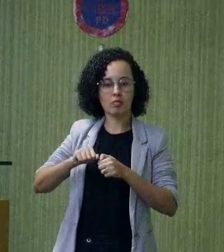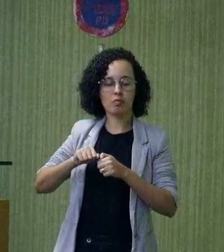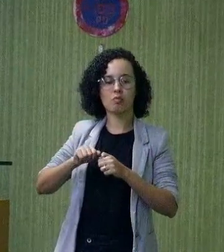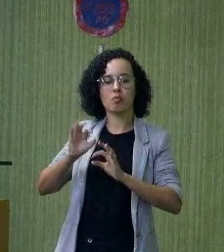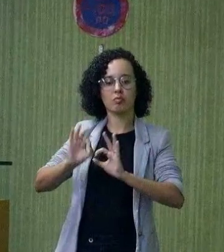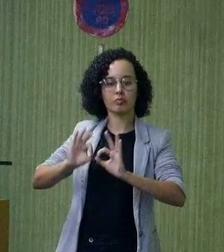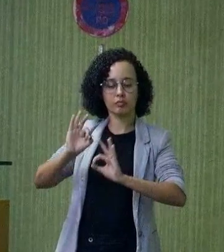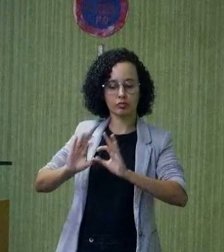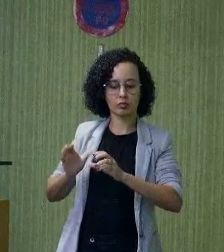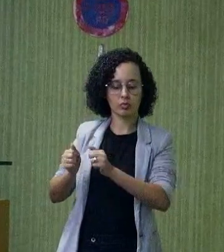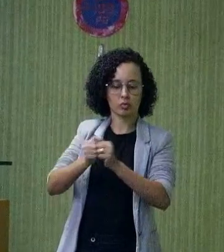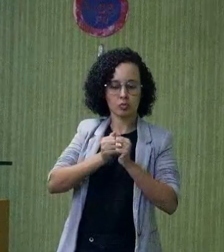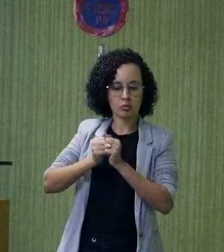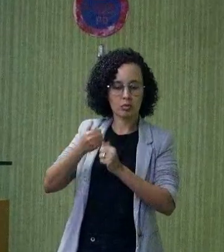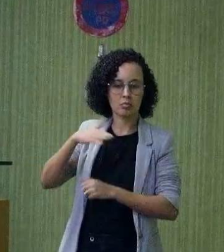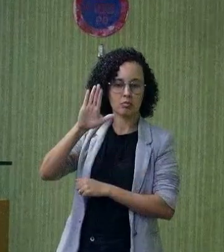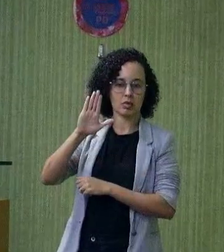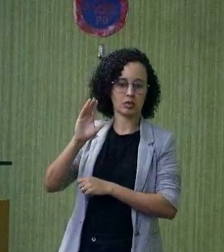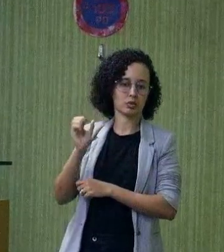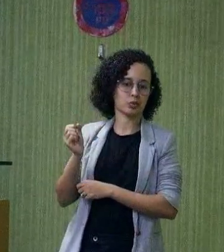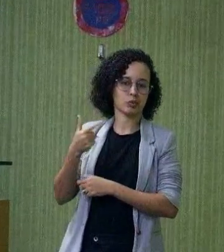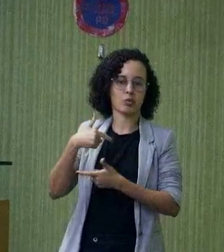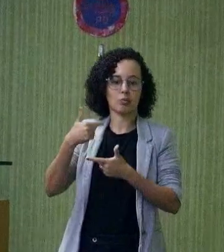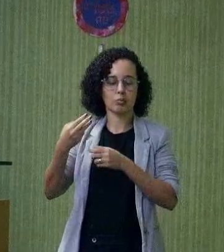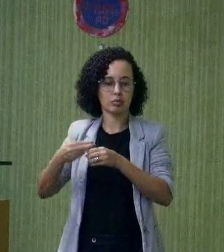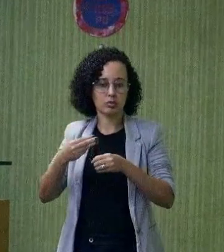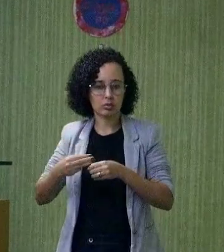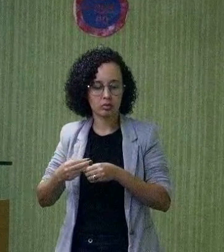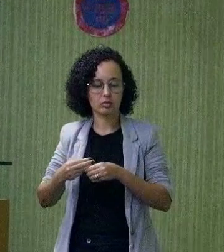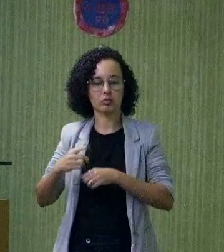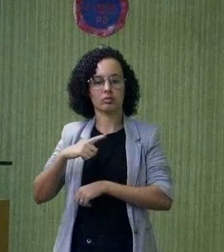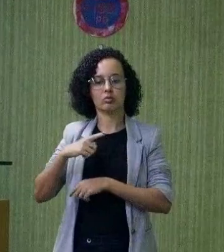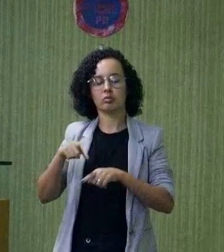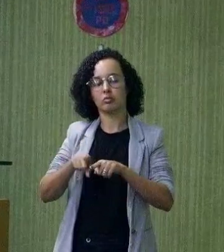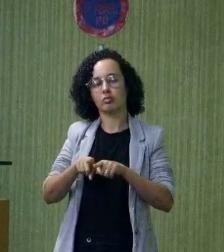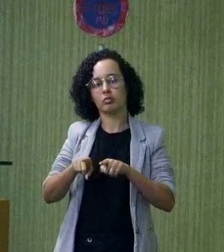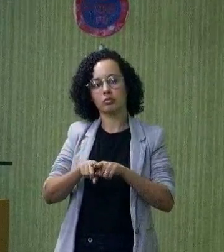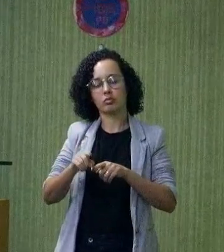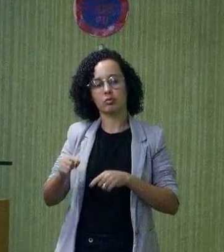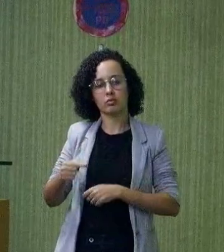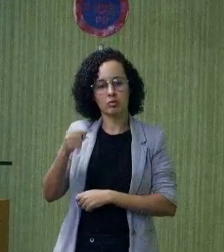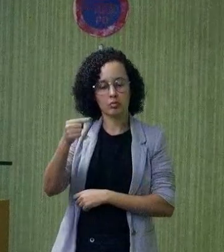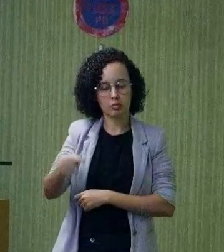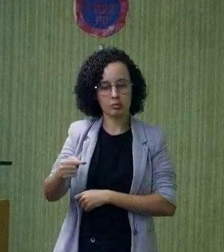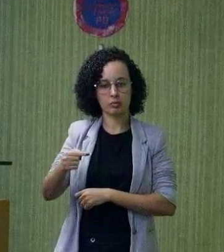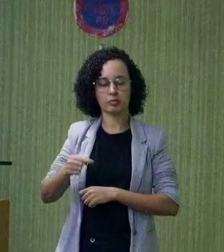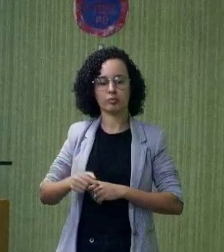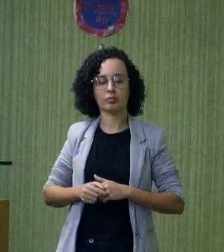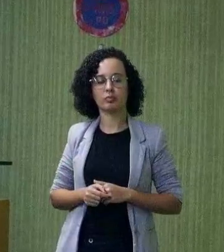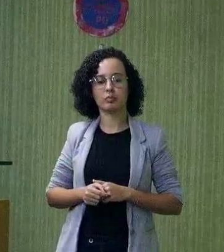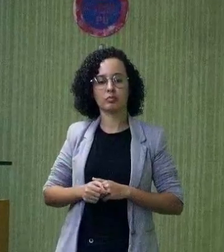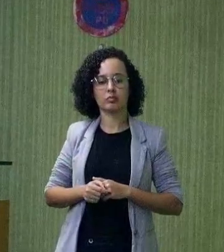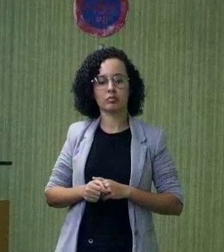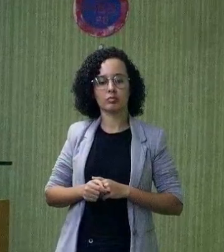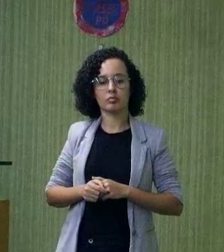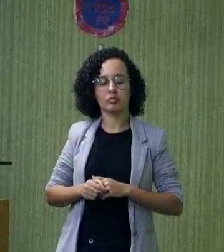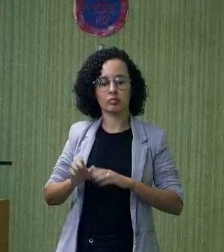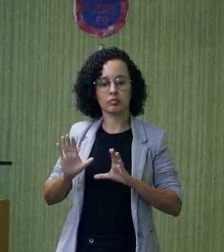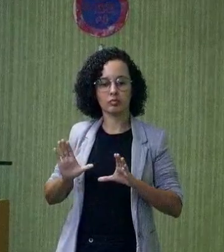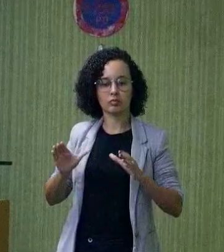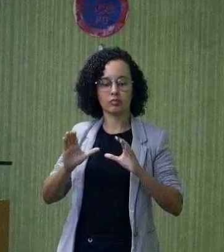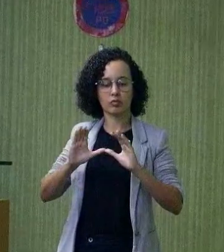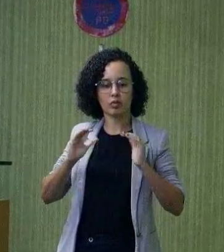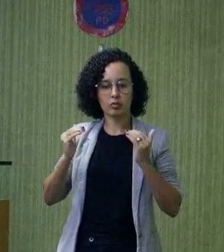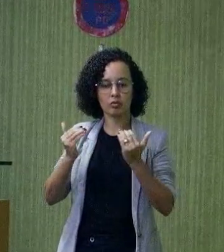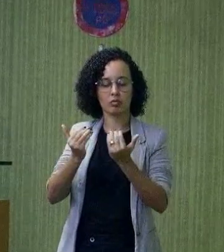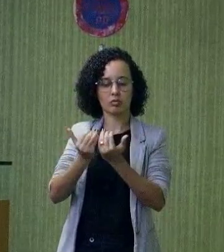juntando mais do que o município né nós tivemos então depois na sequência as conferências estaduais que se